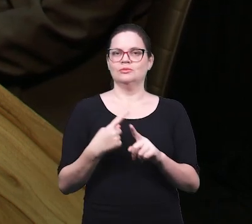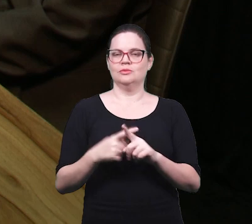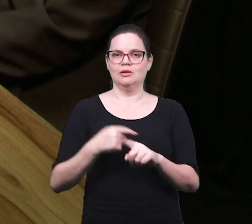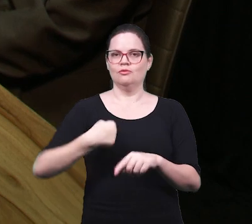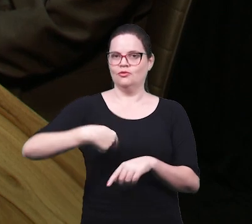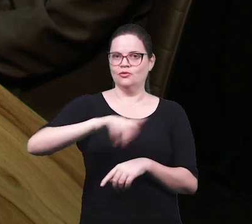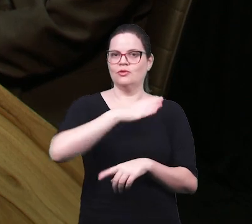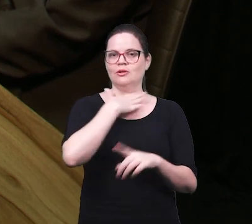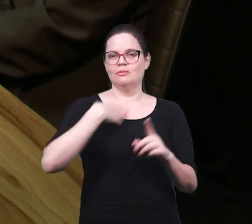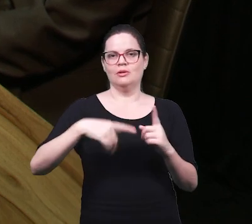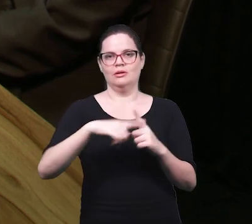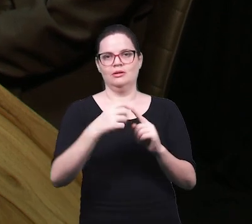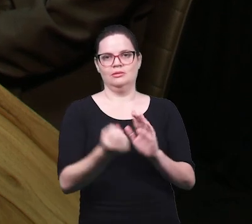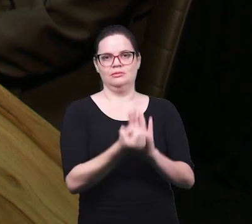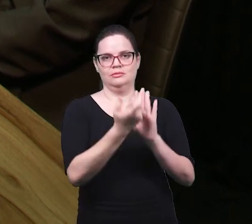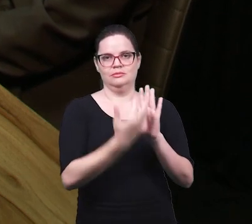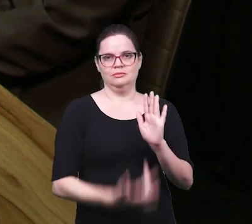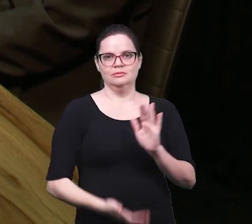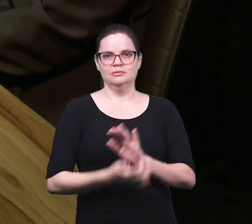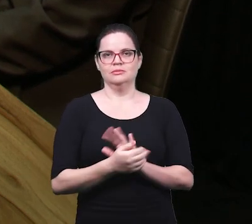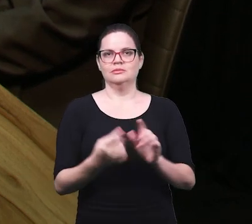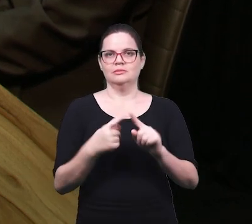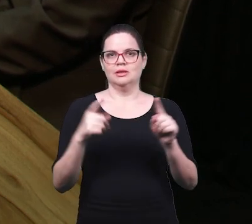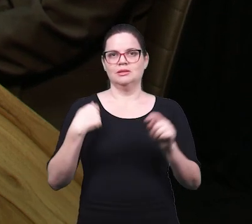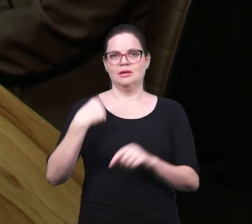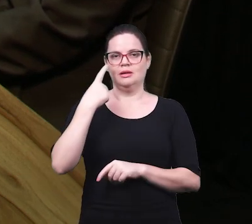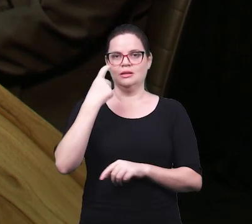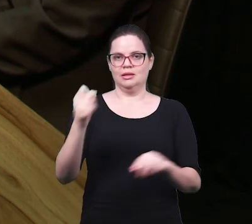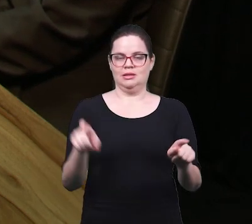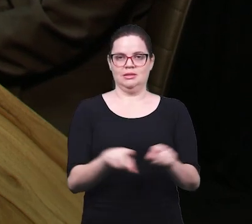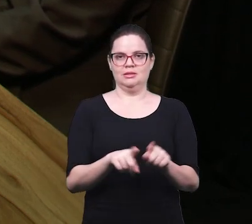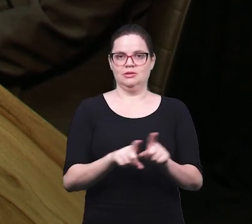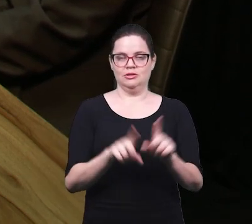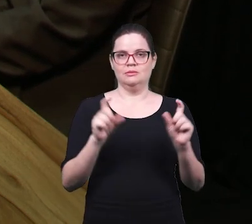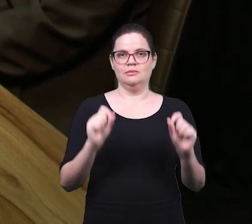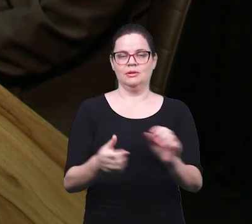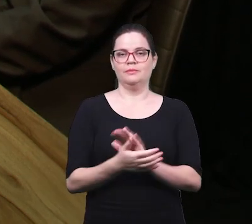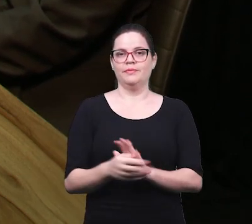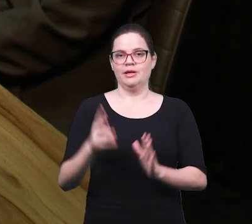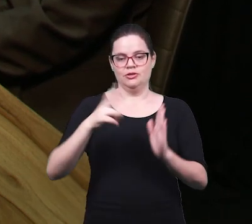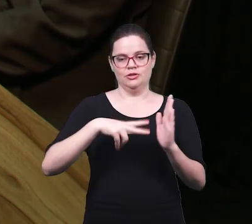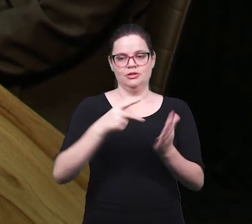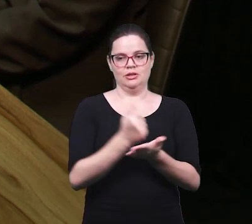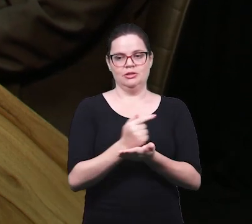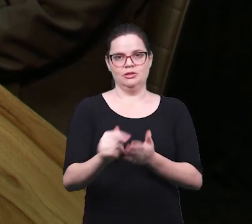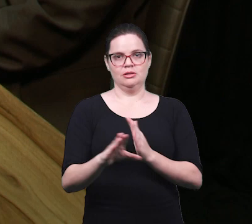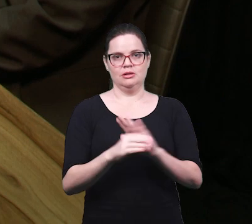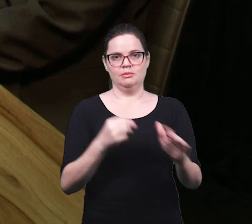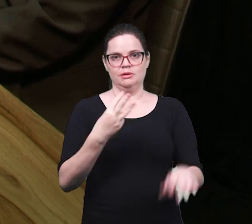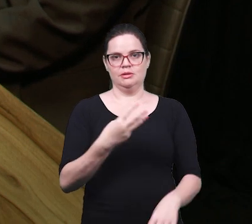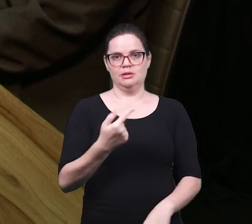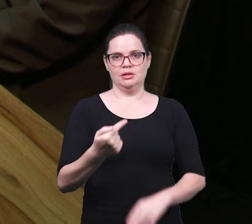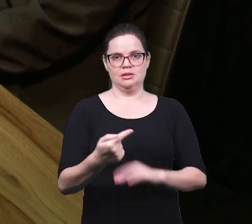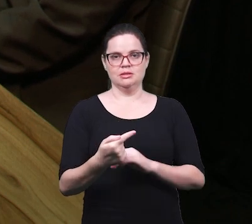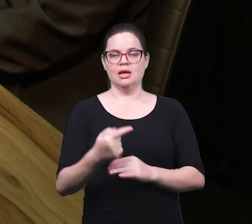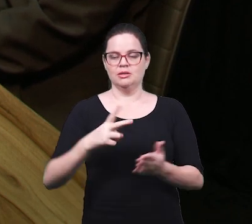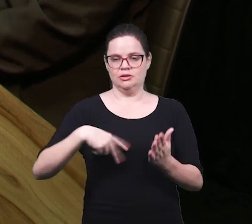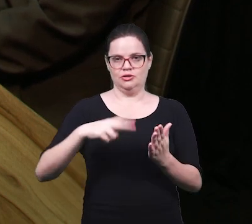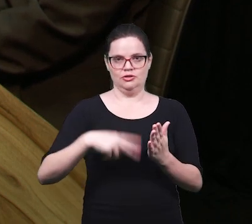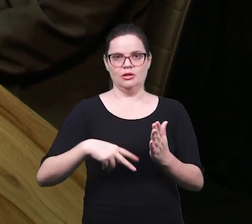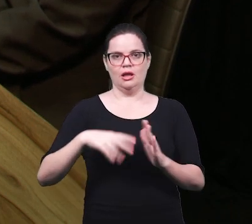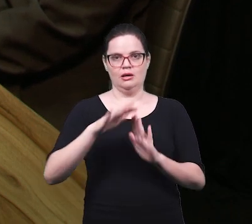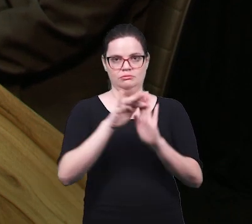retrocedeu, né? Como ovelha muda foi levado ao matadouro. Né? Interessante que tem mais um aspecto, né? Porque quando nós pegamos em Gênesis 37 e